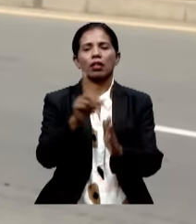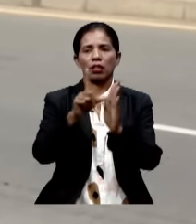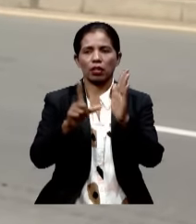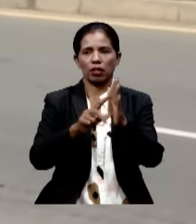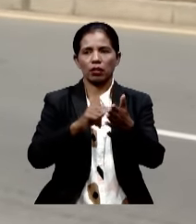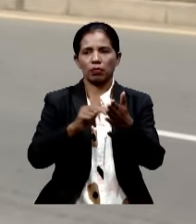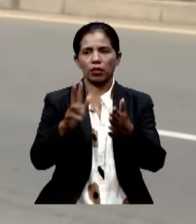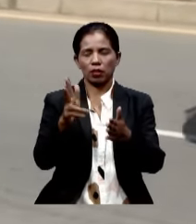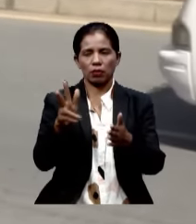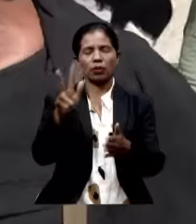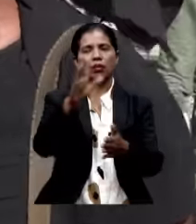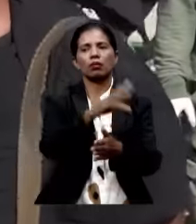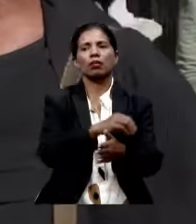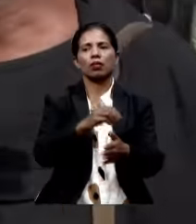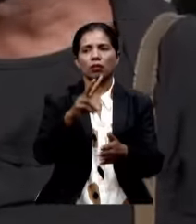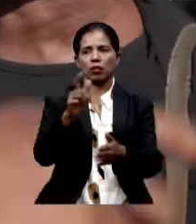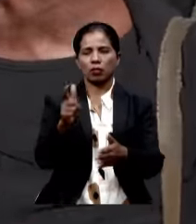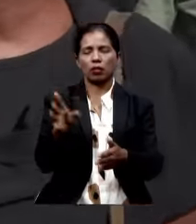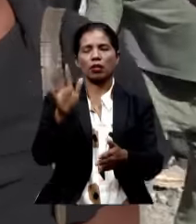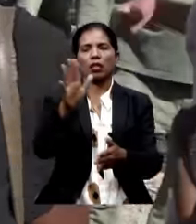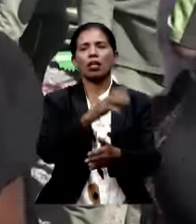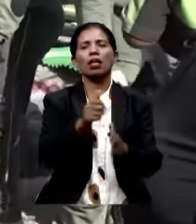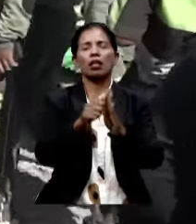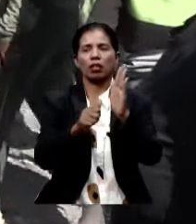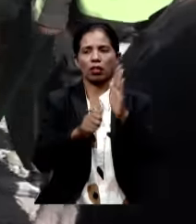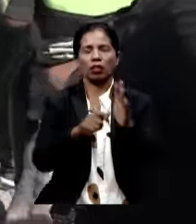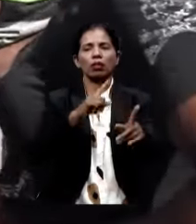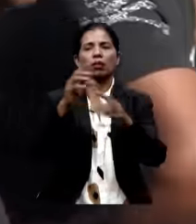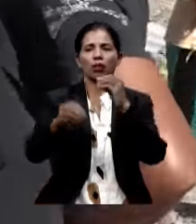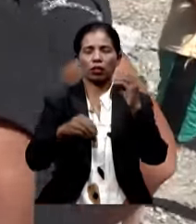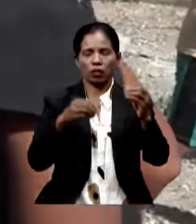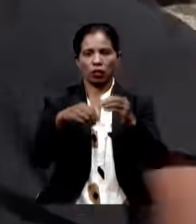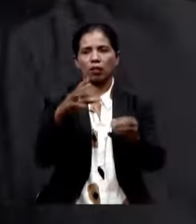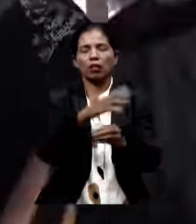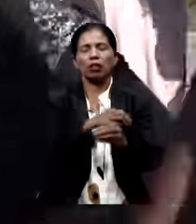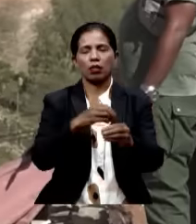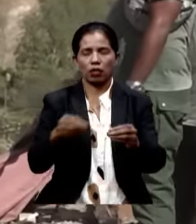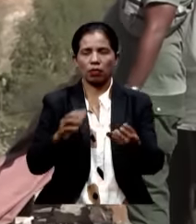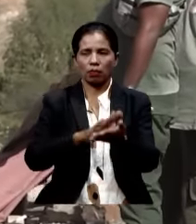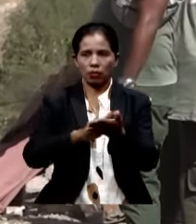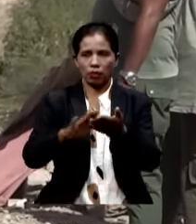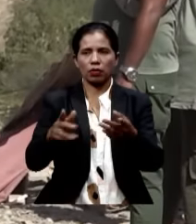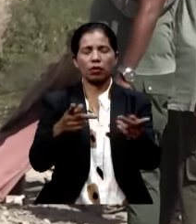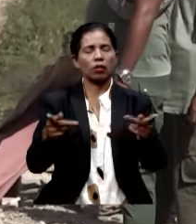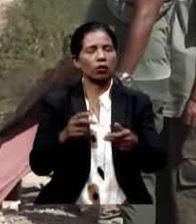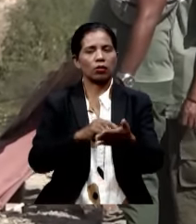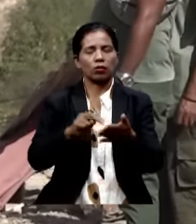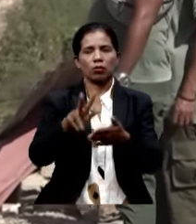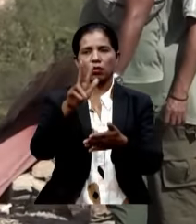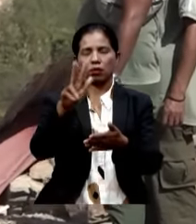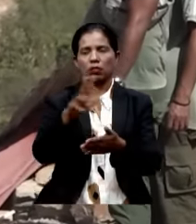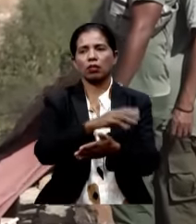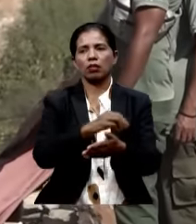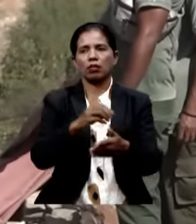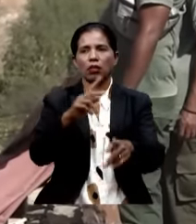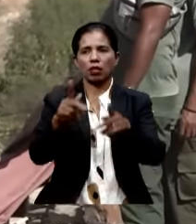tolonulu recintolo, barra rihon rua walu artigo nen, nebe colia conabai zeni no ordem público, número rua alina F,